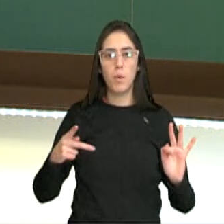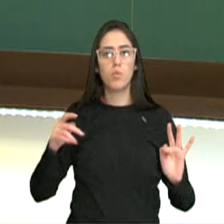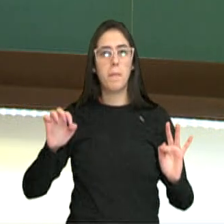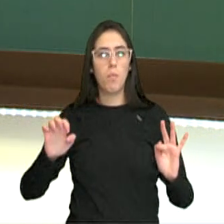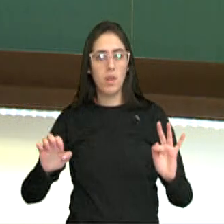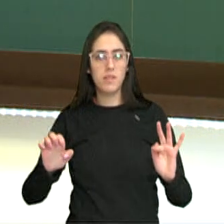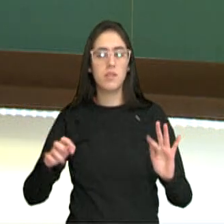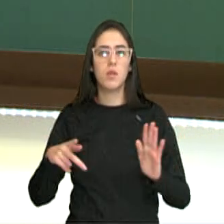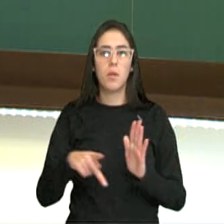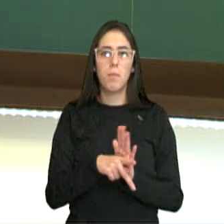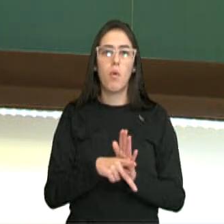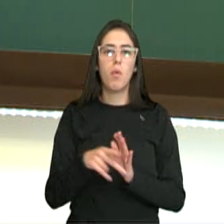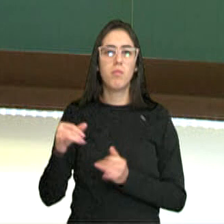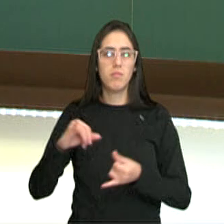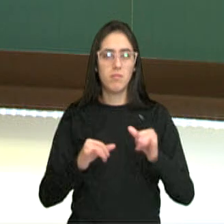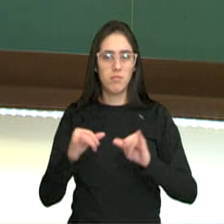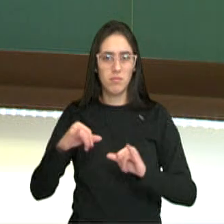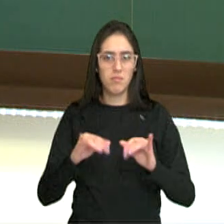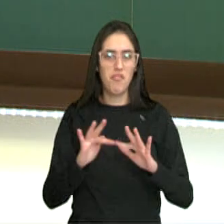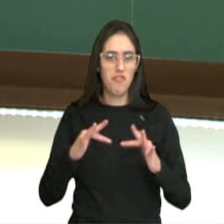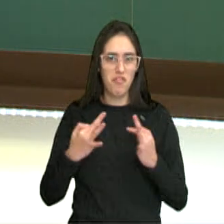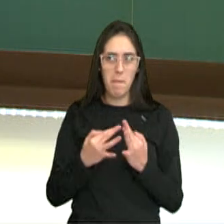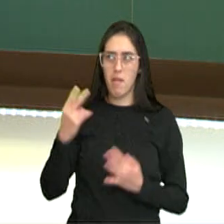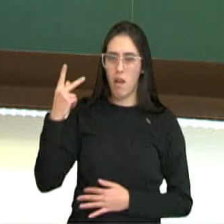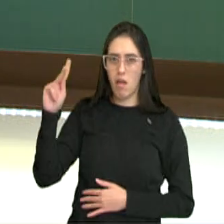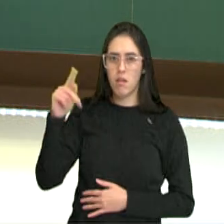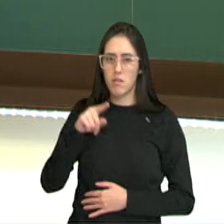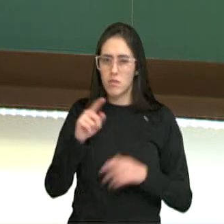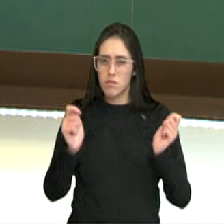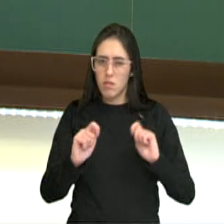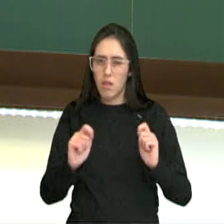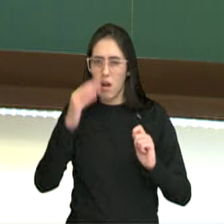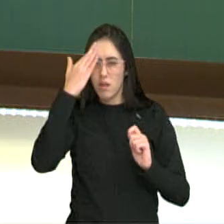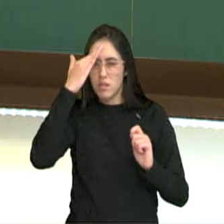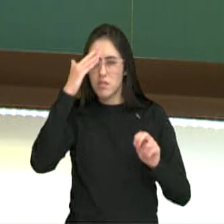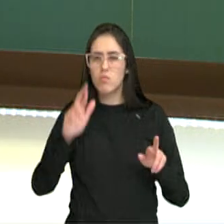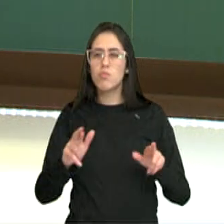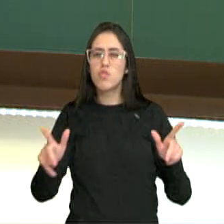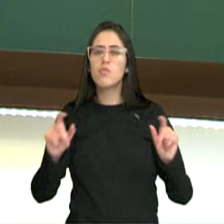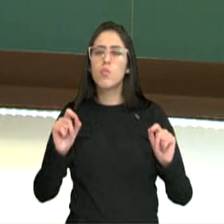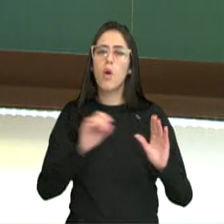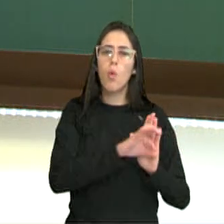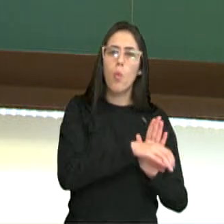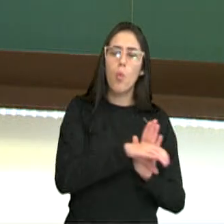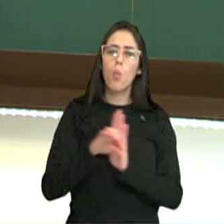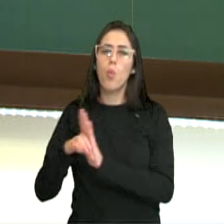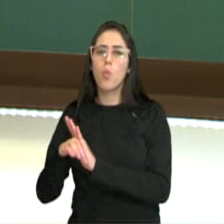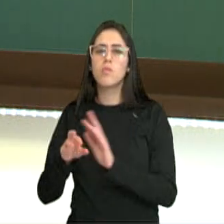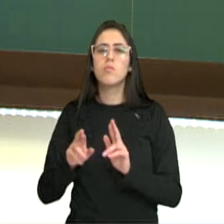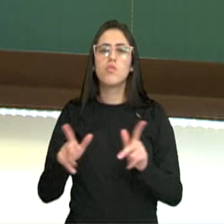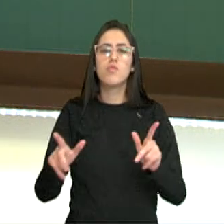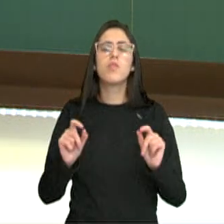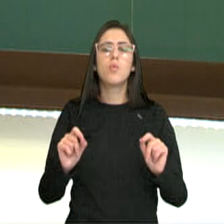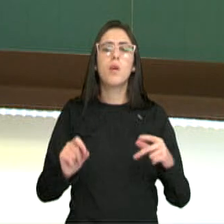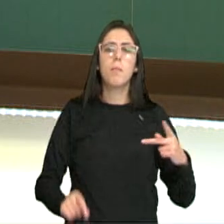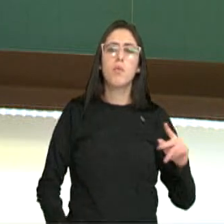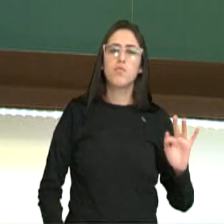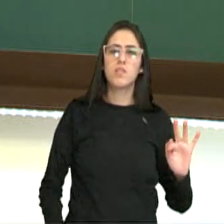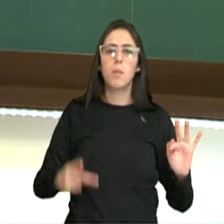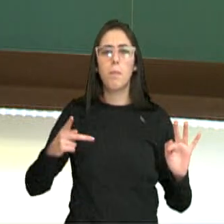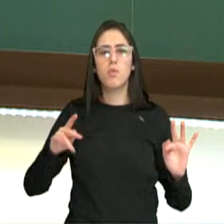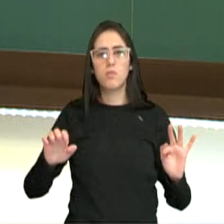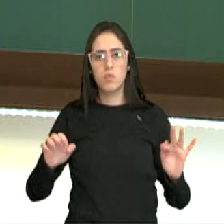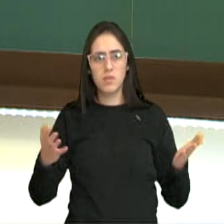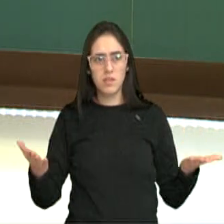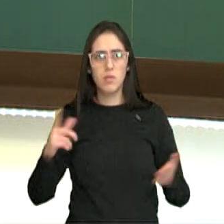ebulição dos elementos pertencentes a esta família. Você consegue diferenciar os conceitos de ponto de fusão e de ponto de ebulição,